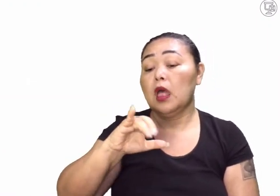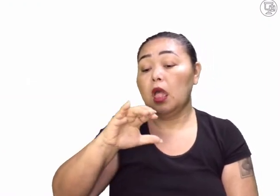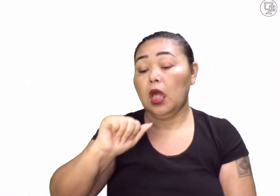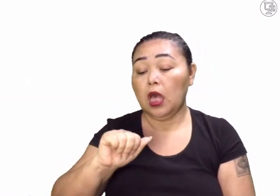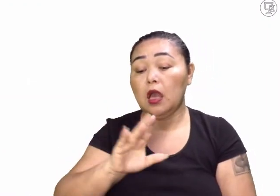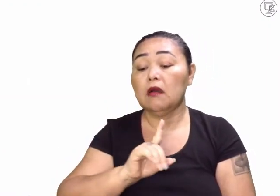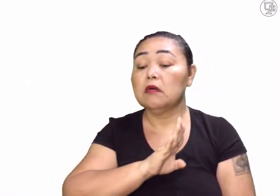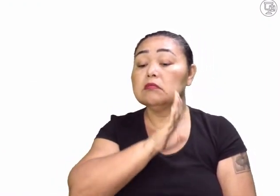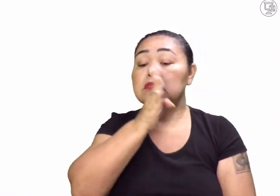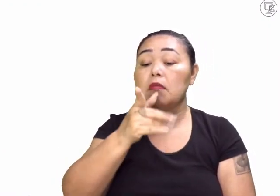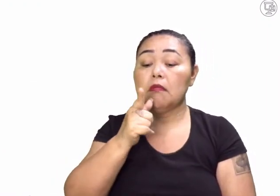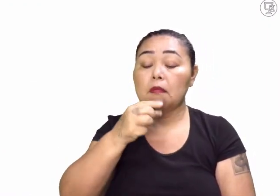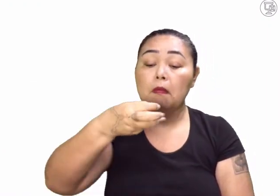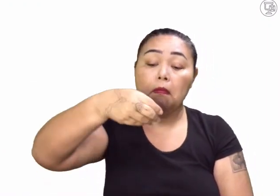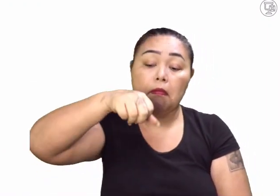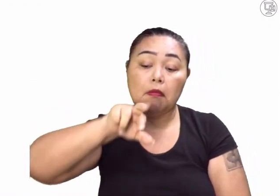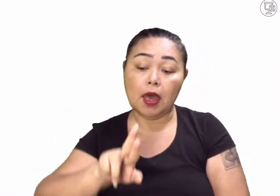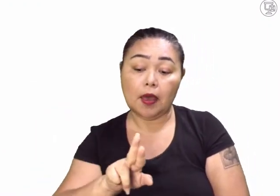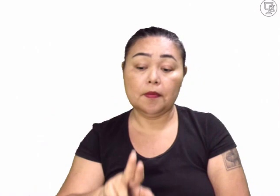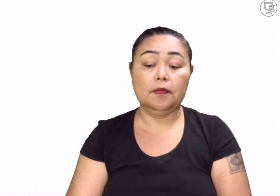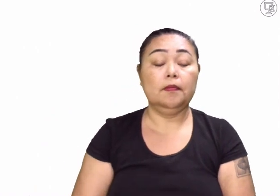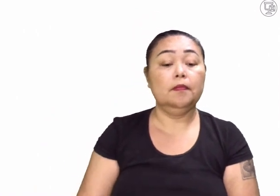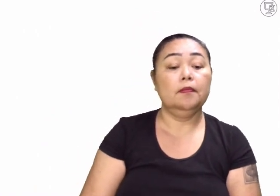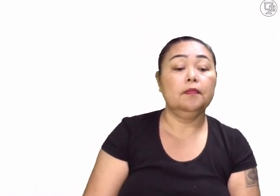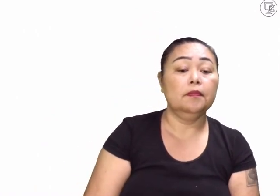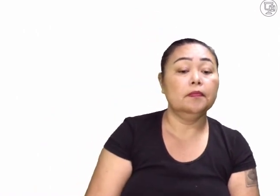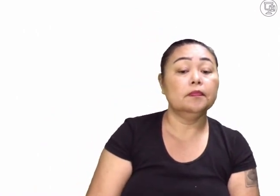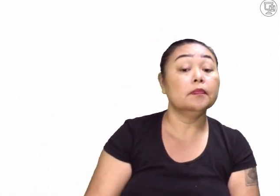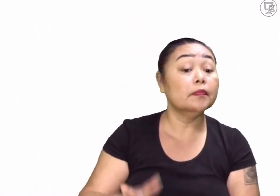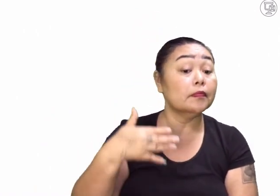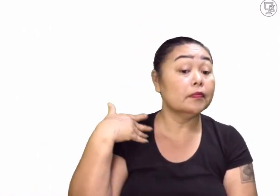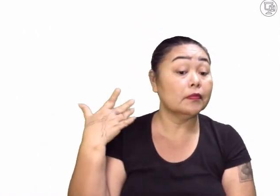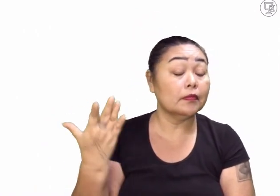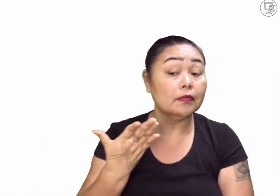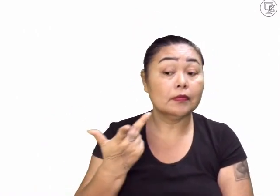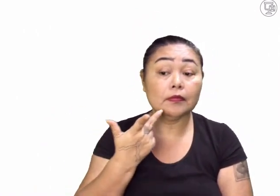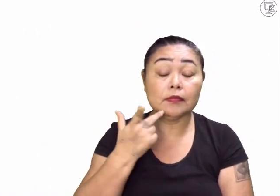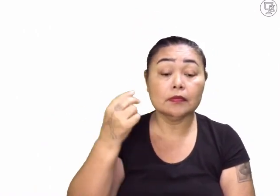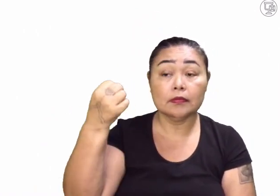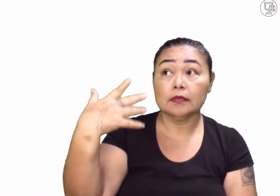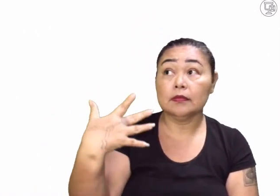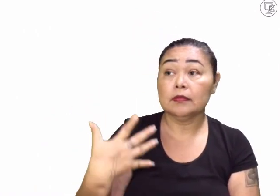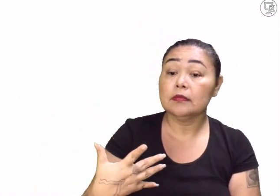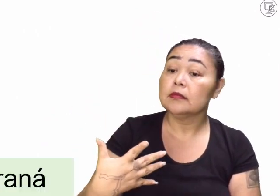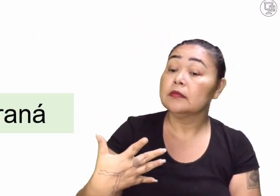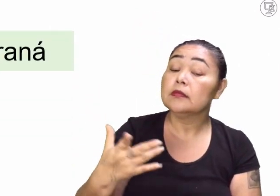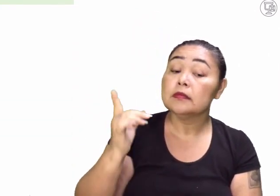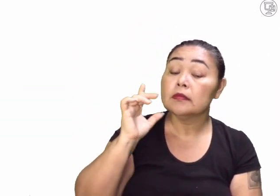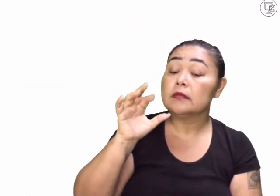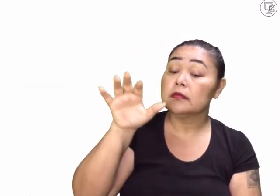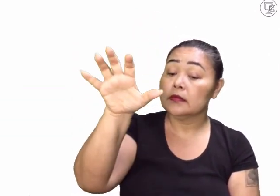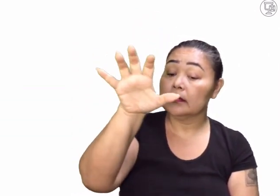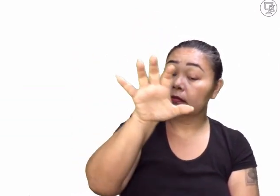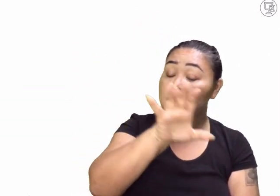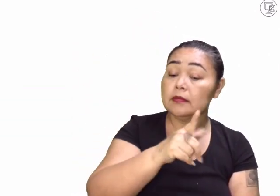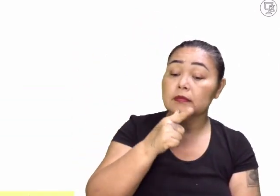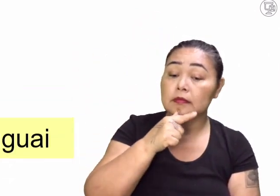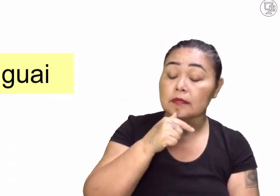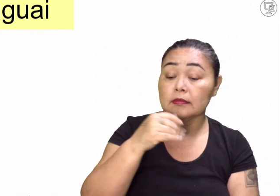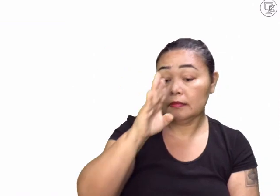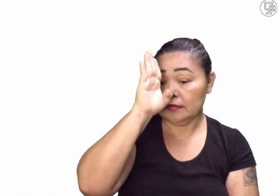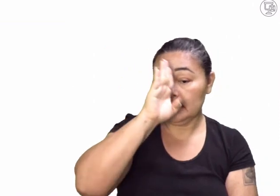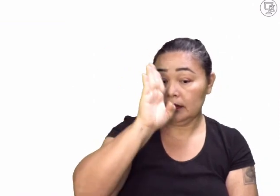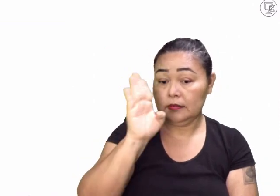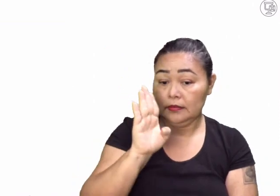no oceano. Vamos lá. Agora, galera, a gente vai falar um pouquinho sobre as principais bacias hidrográficas